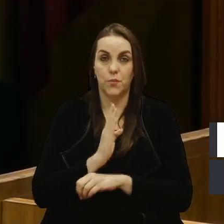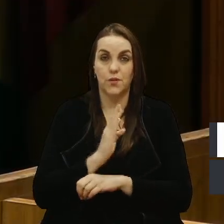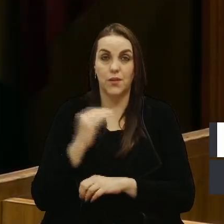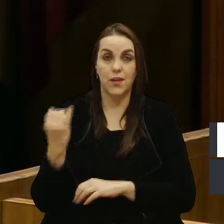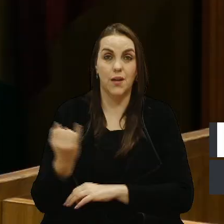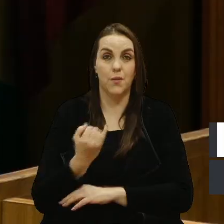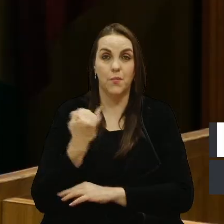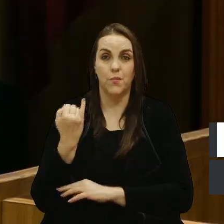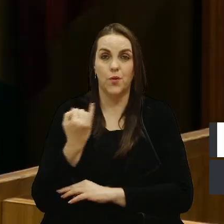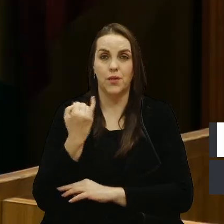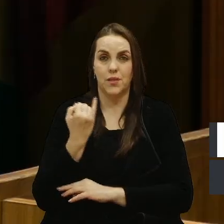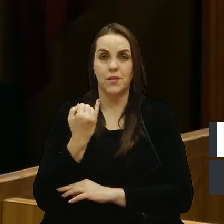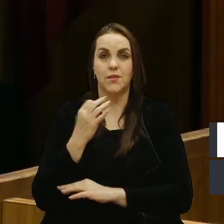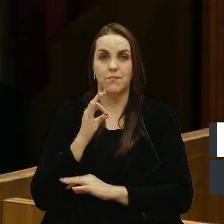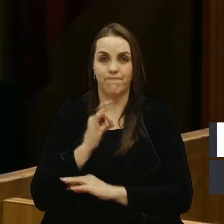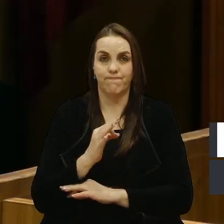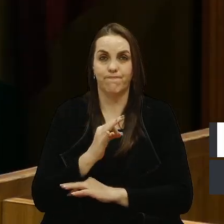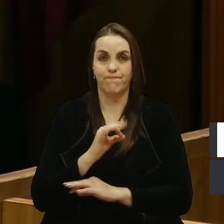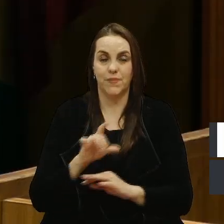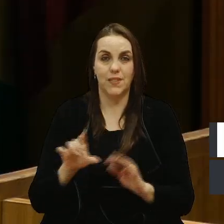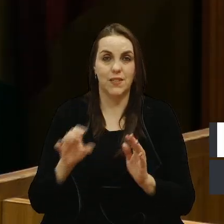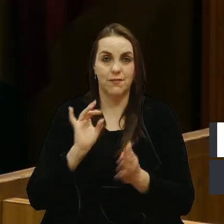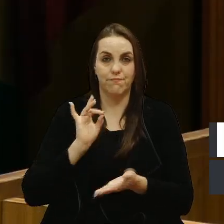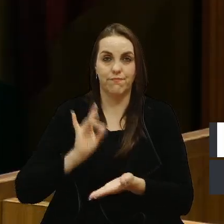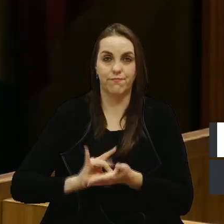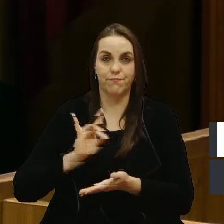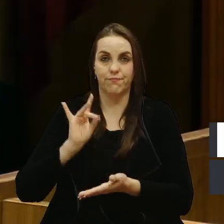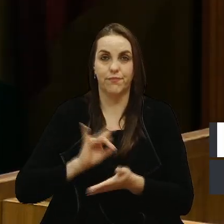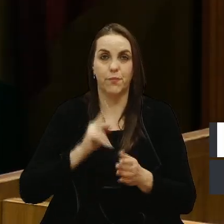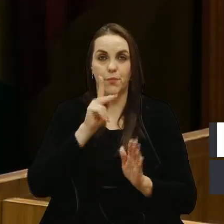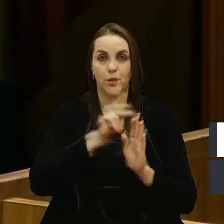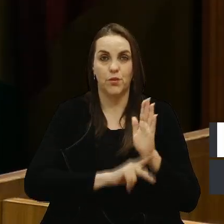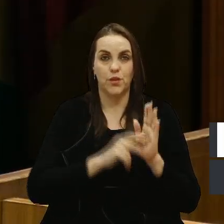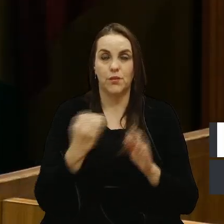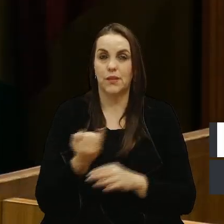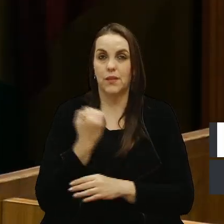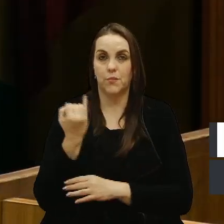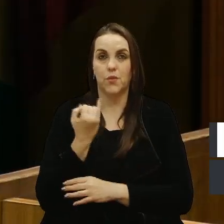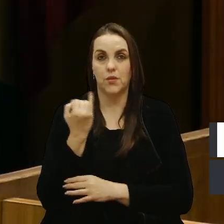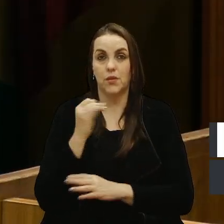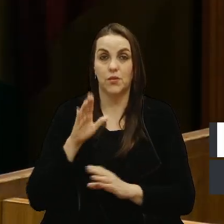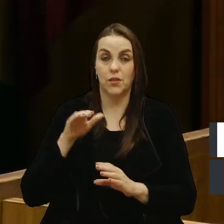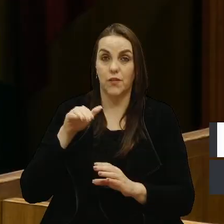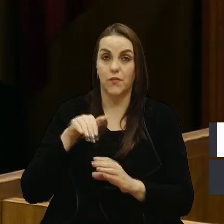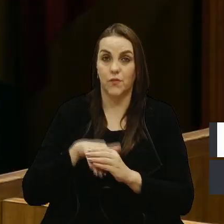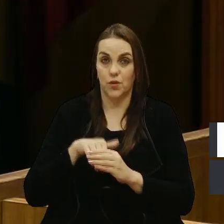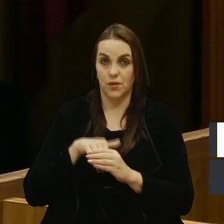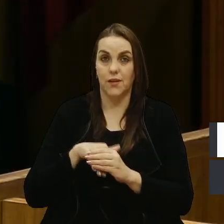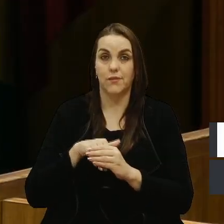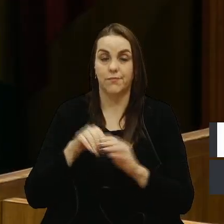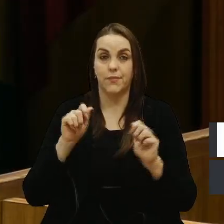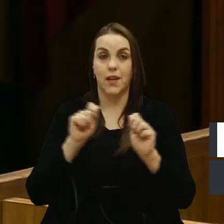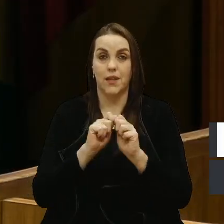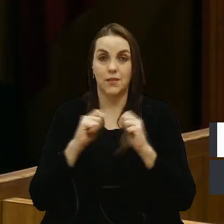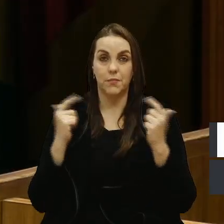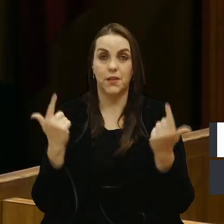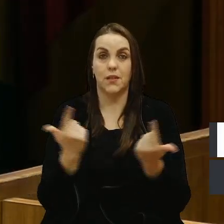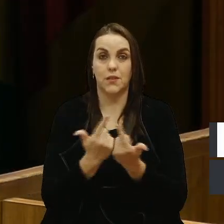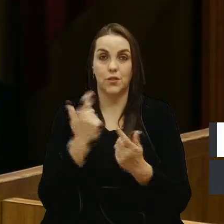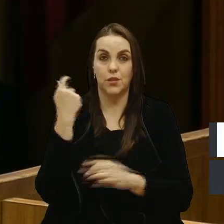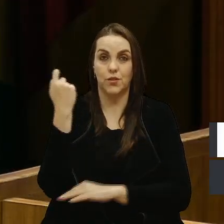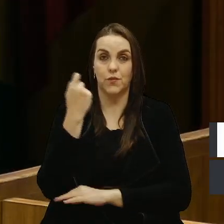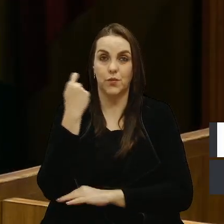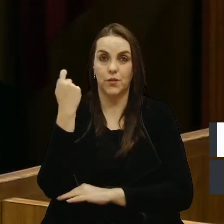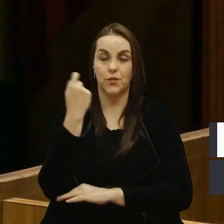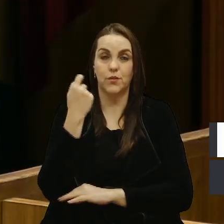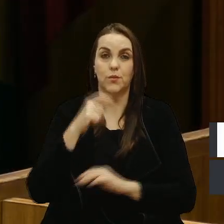né, pela legitimidade desse projeto tão importante, que isso seja votado, que a Assembleia Legislativa do Rio Grande do Sul